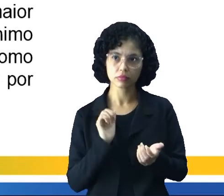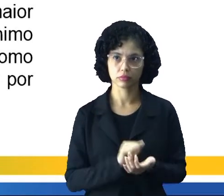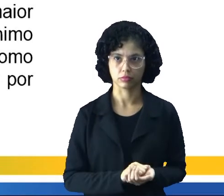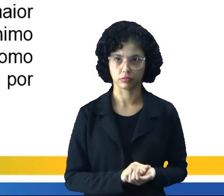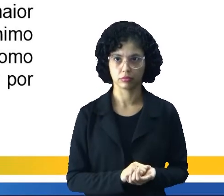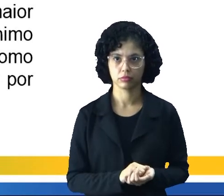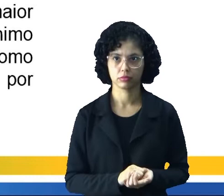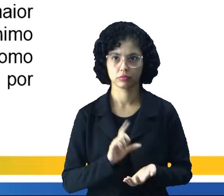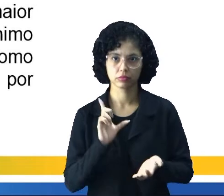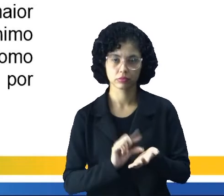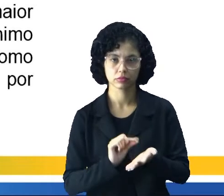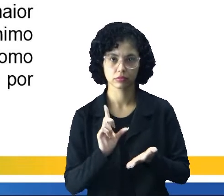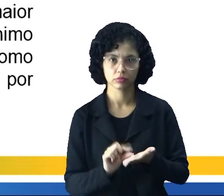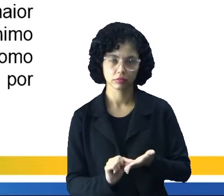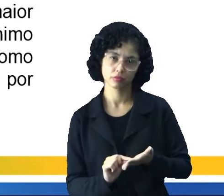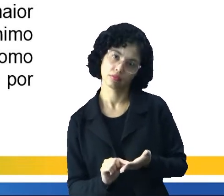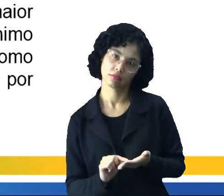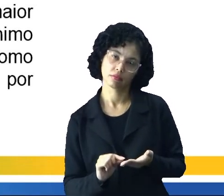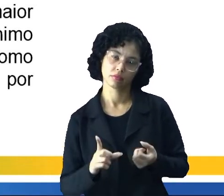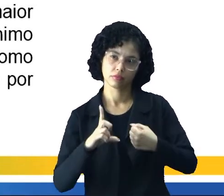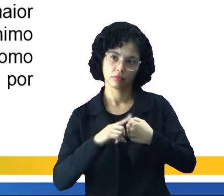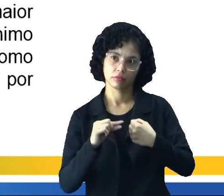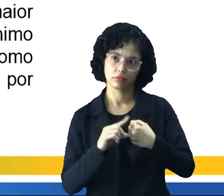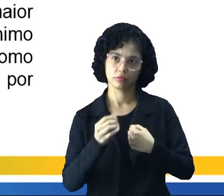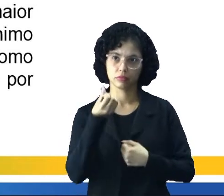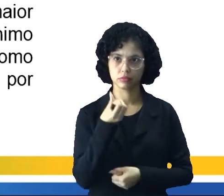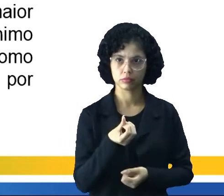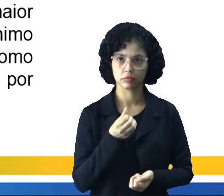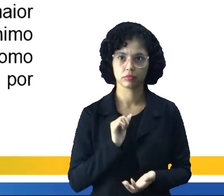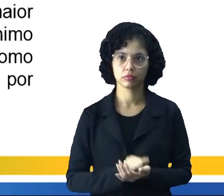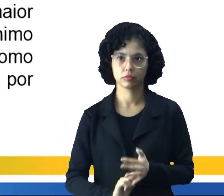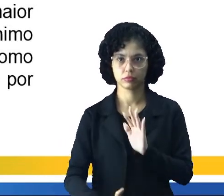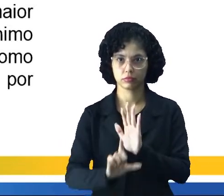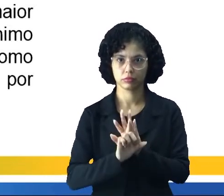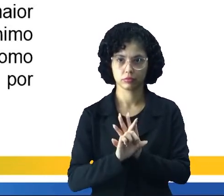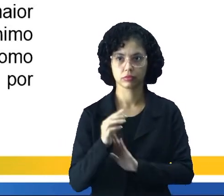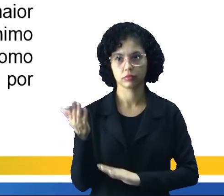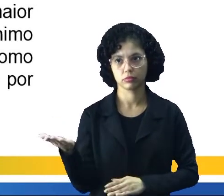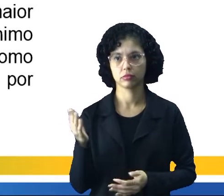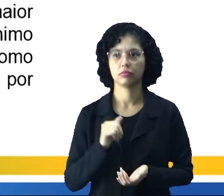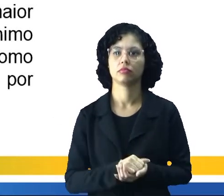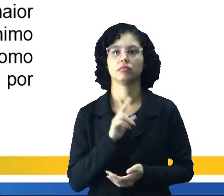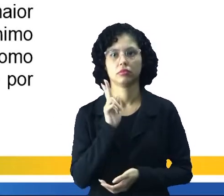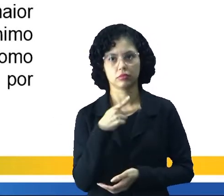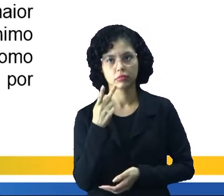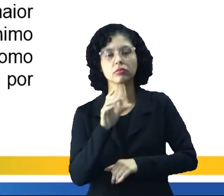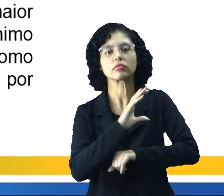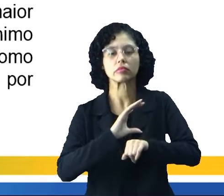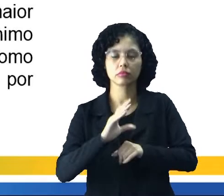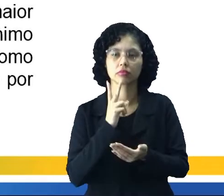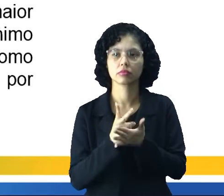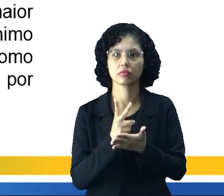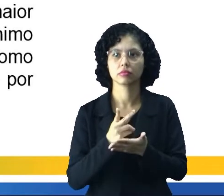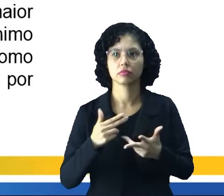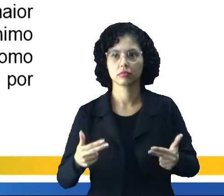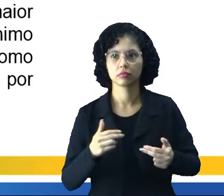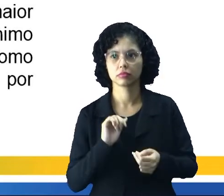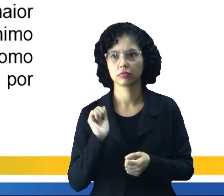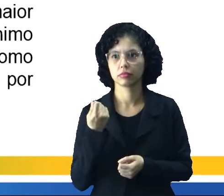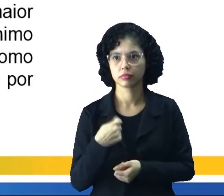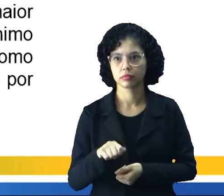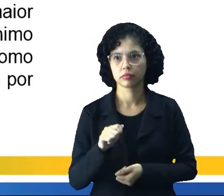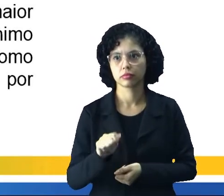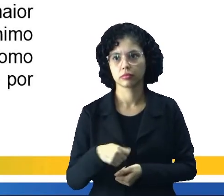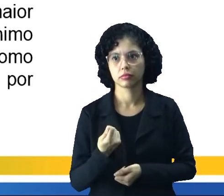hierarquia, temos o artigo 6 e temos o dessa lei, que retoma a Constituição lá de cima, sem precisar